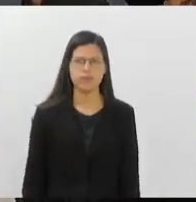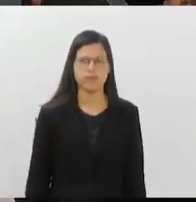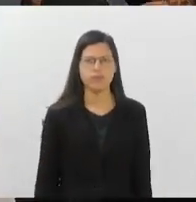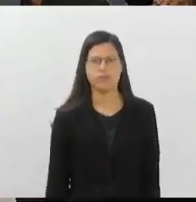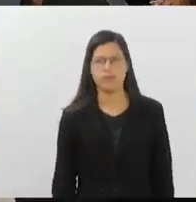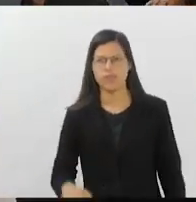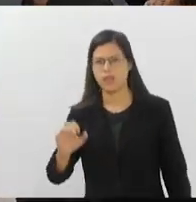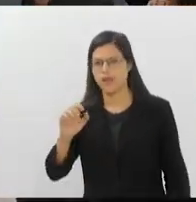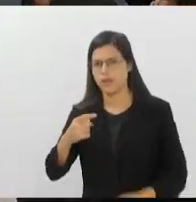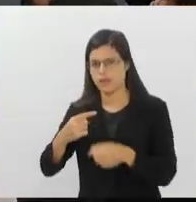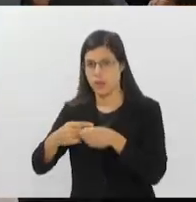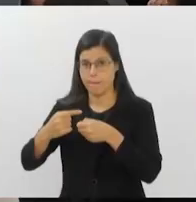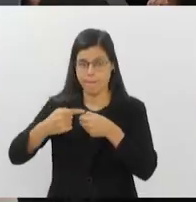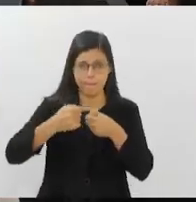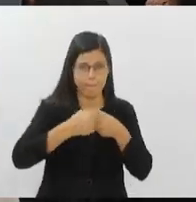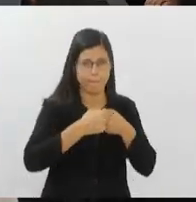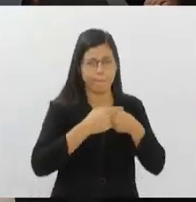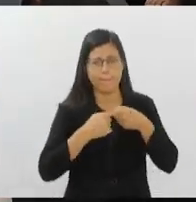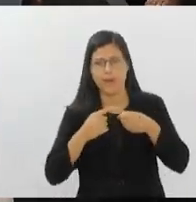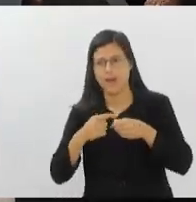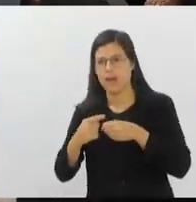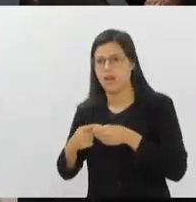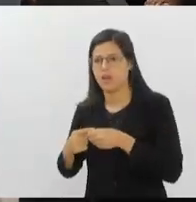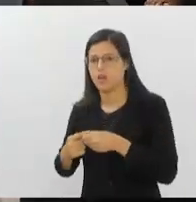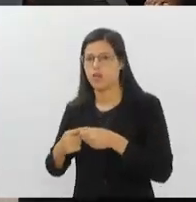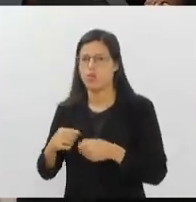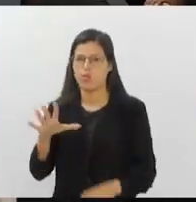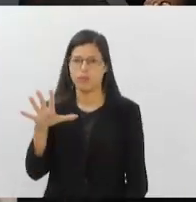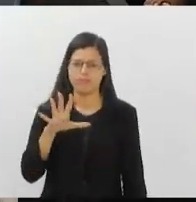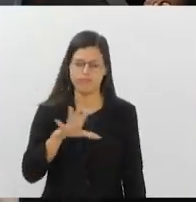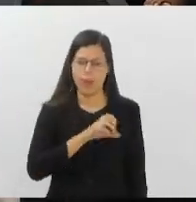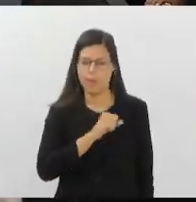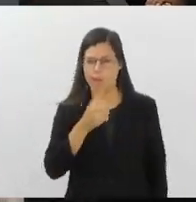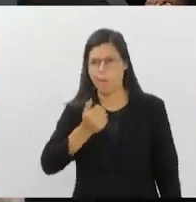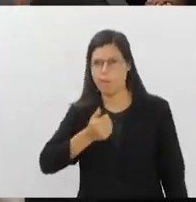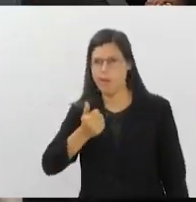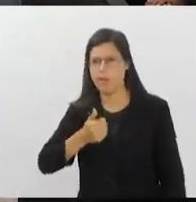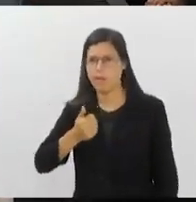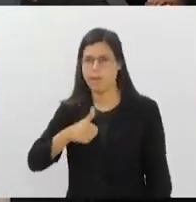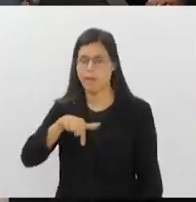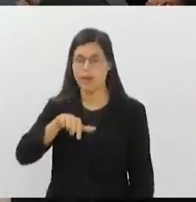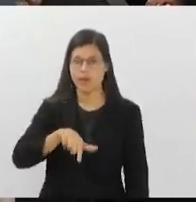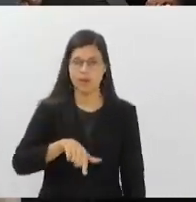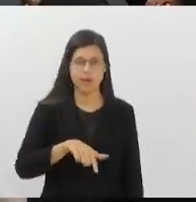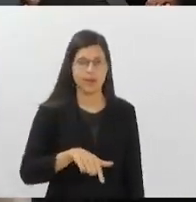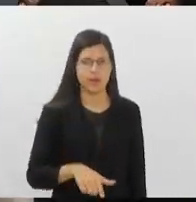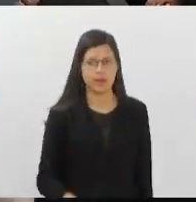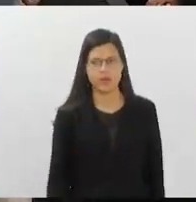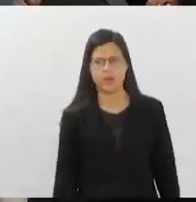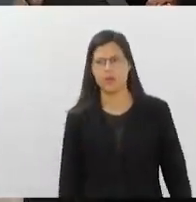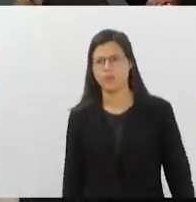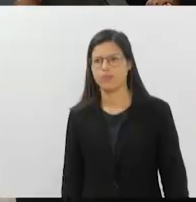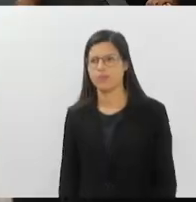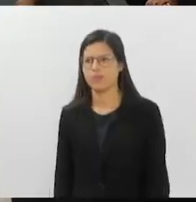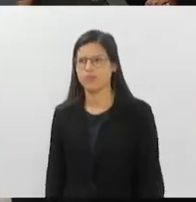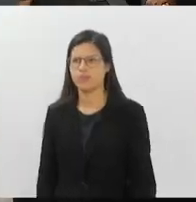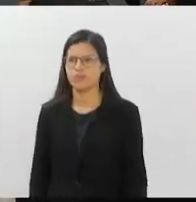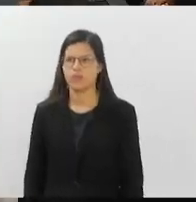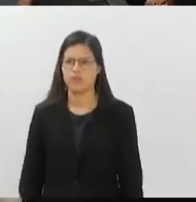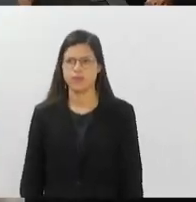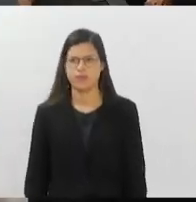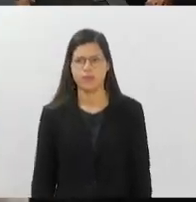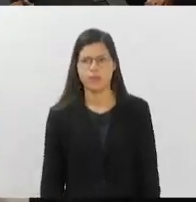Engenho de Dentro me alucina, meu primeiro amor. Rio de Pierrot, você de